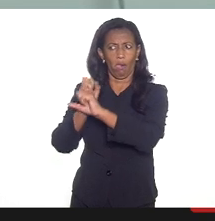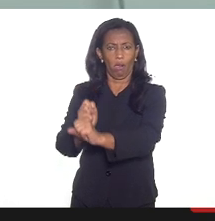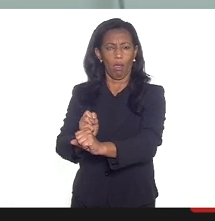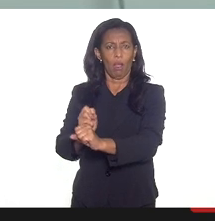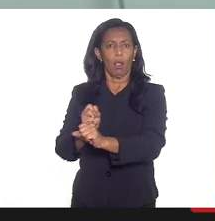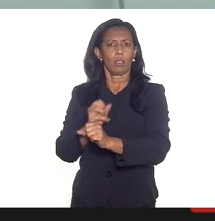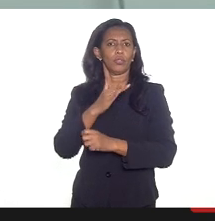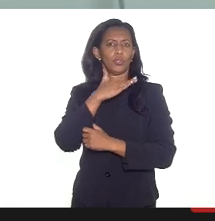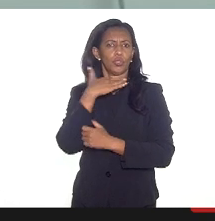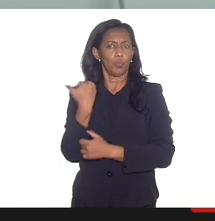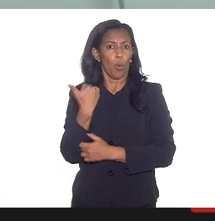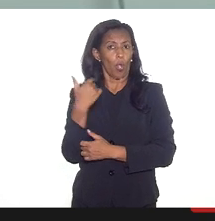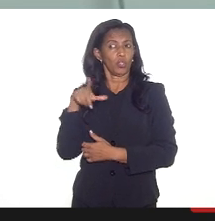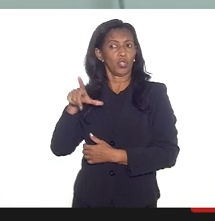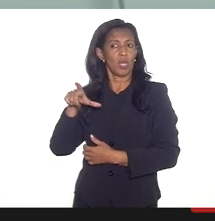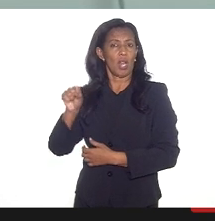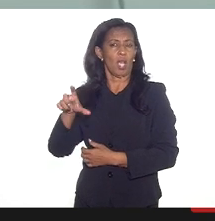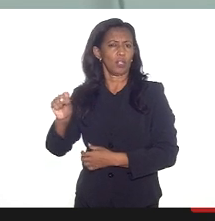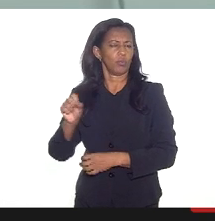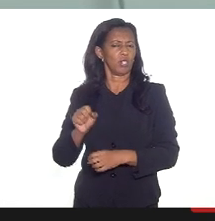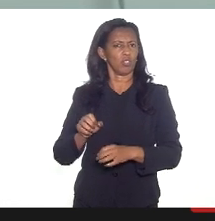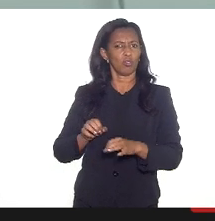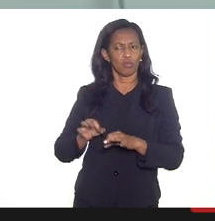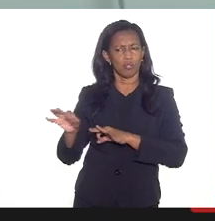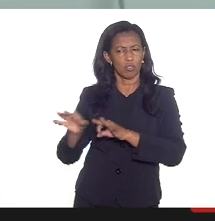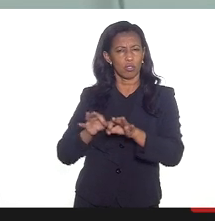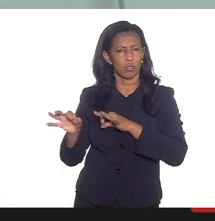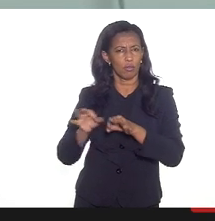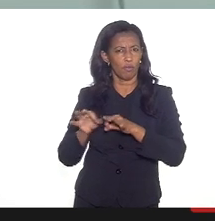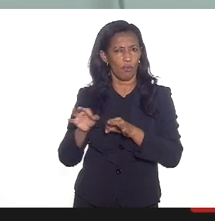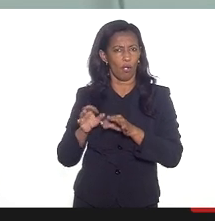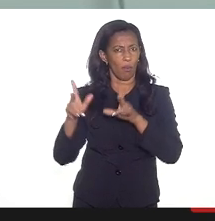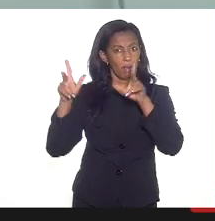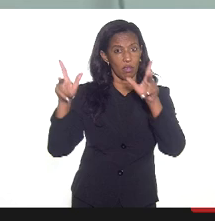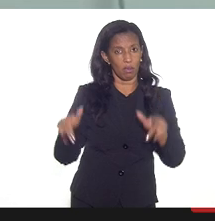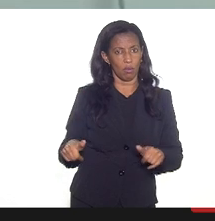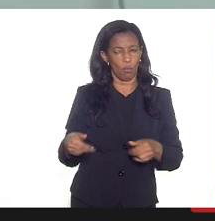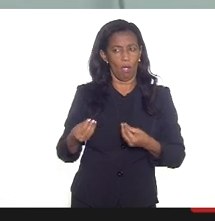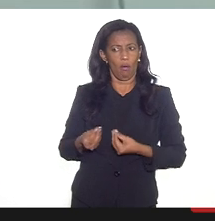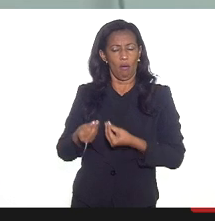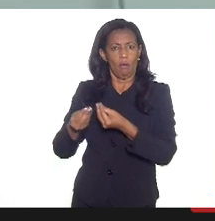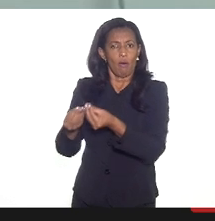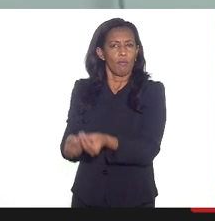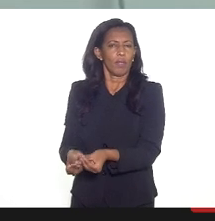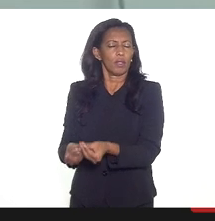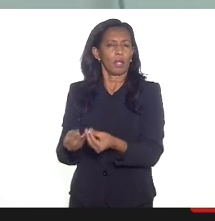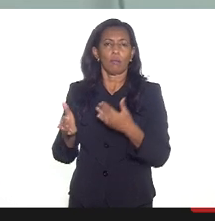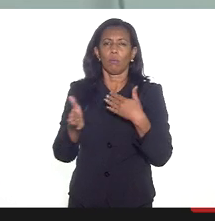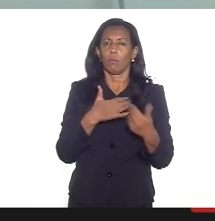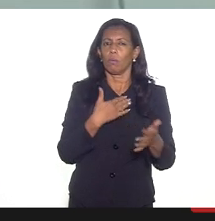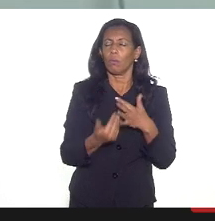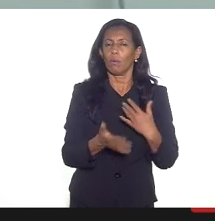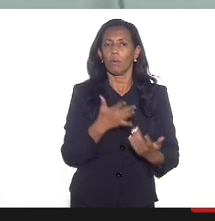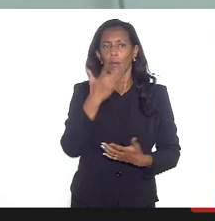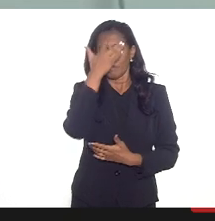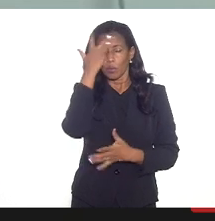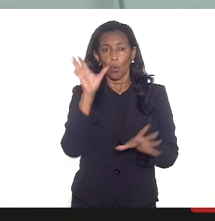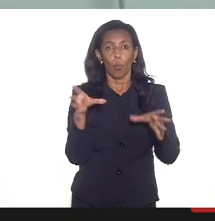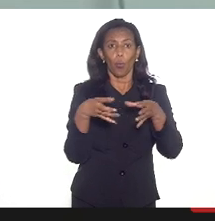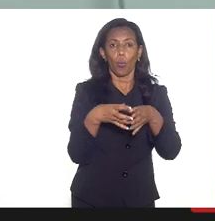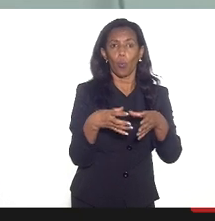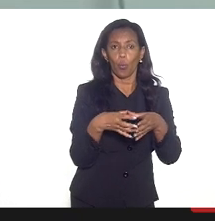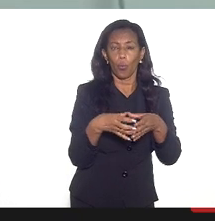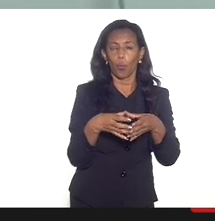mortes e das violências lésbicas de forma sistematizada, ofertada para que qualquer grupo